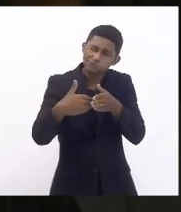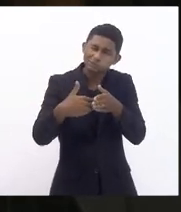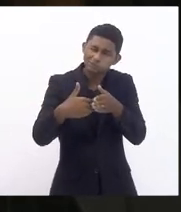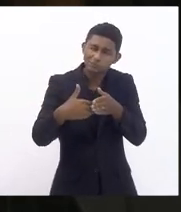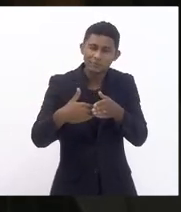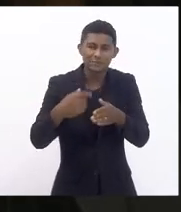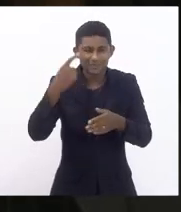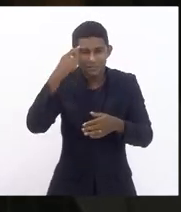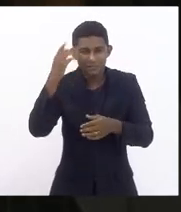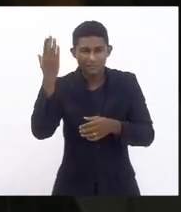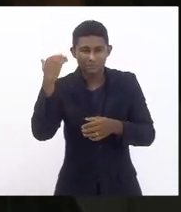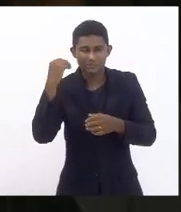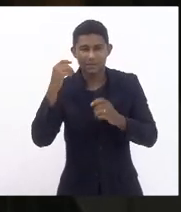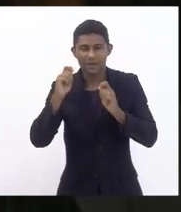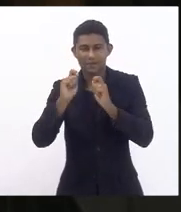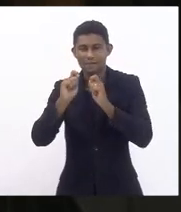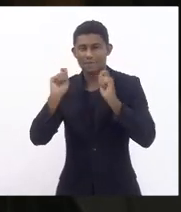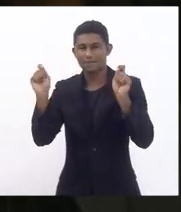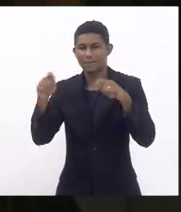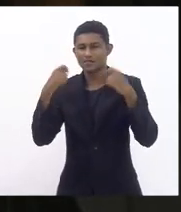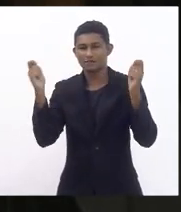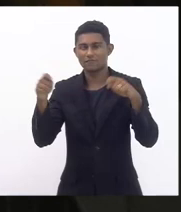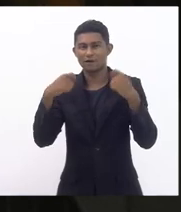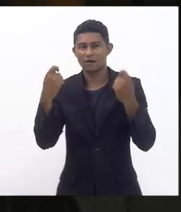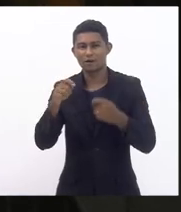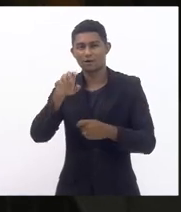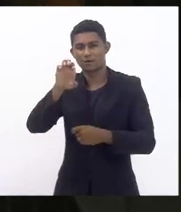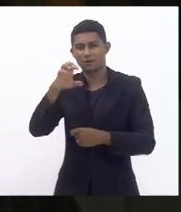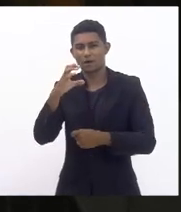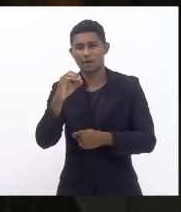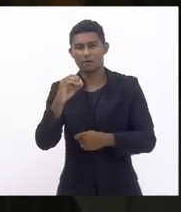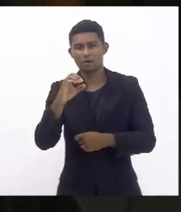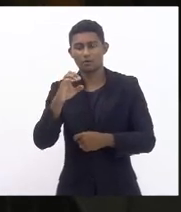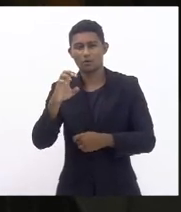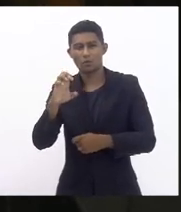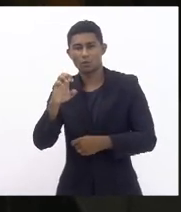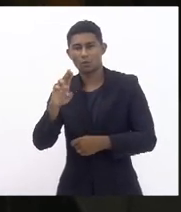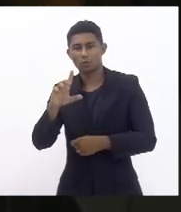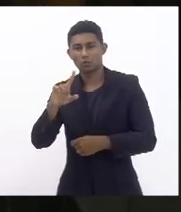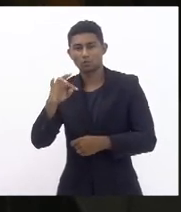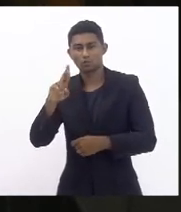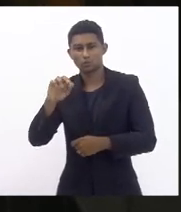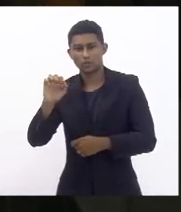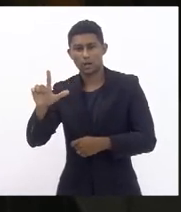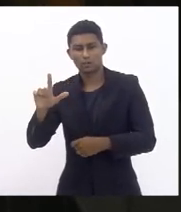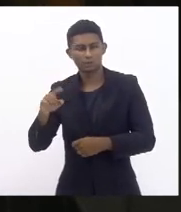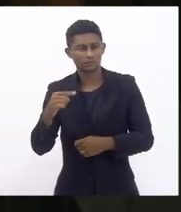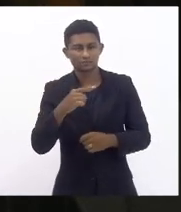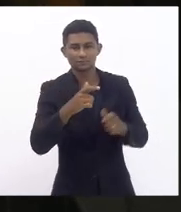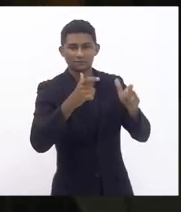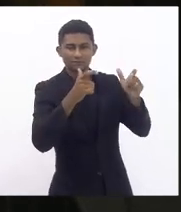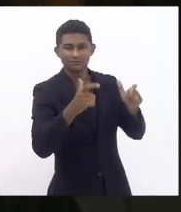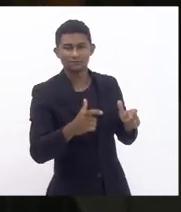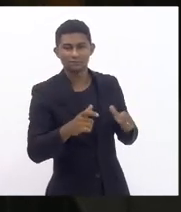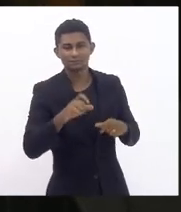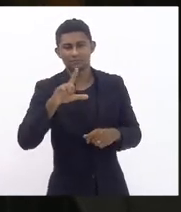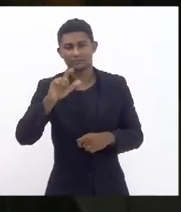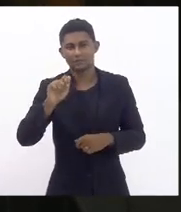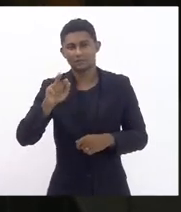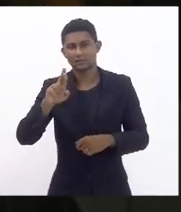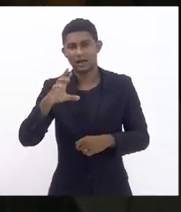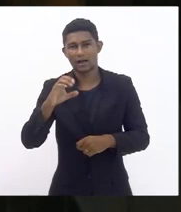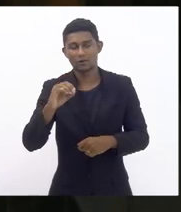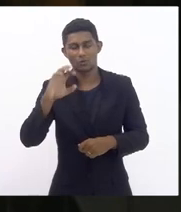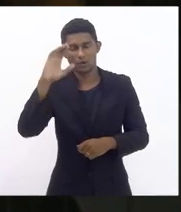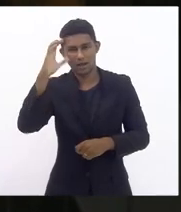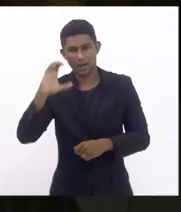Ecocultural, que nós organizamos pela Frente Parlamentar de Economia Popular Solidária aqui da Alerj, no Largo da Carioca, os vários mandatos que compõem a